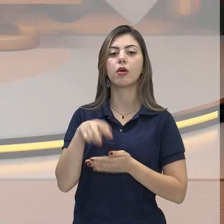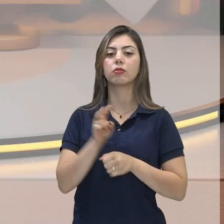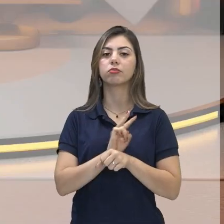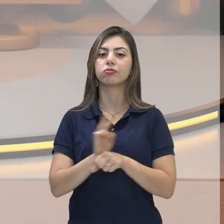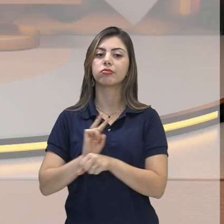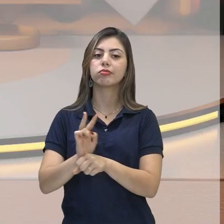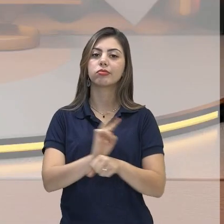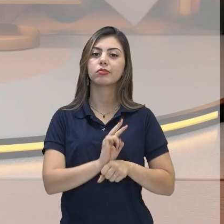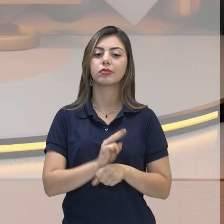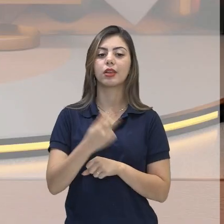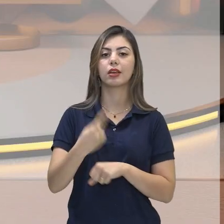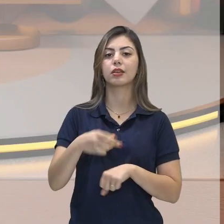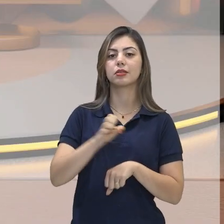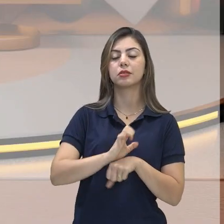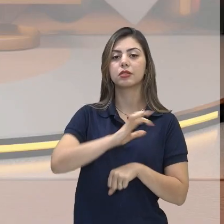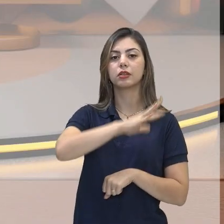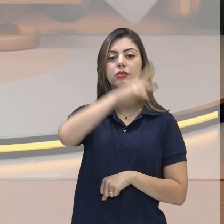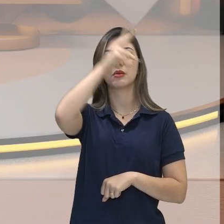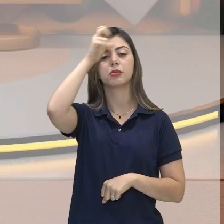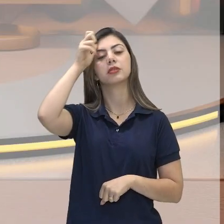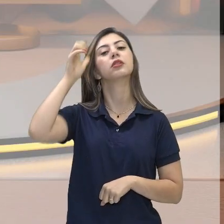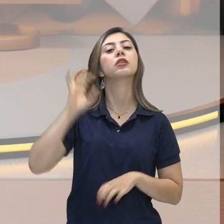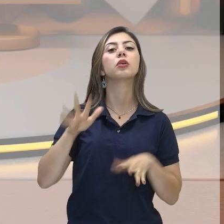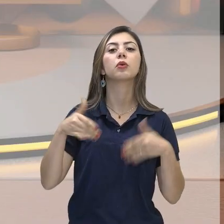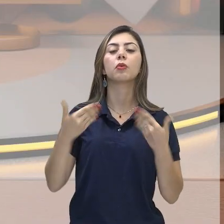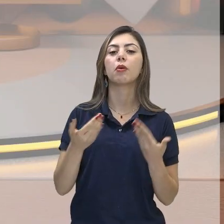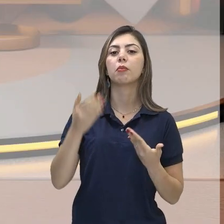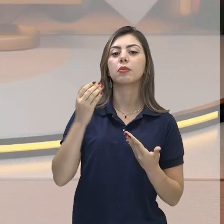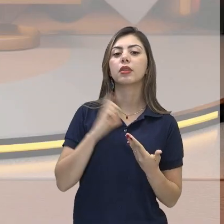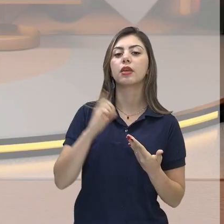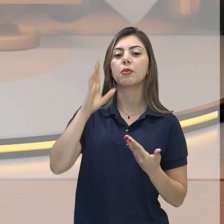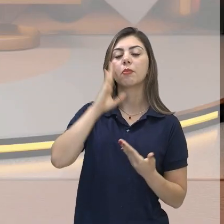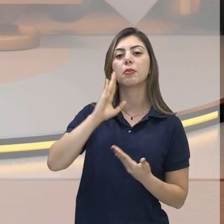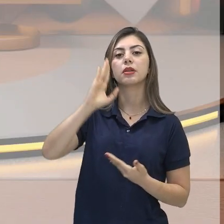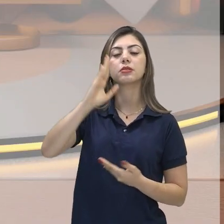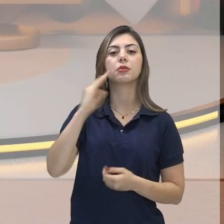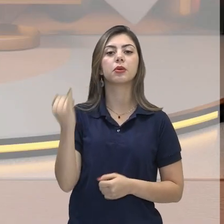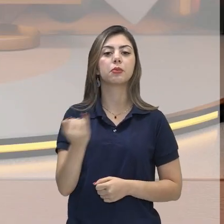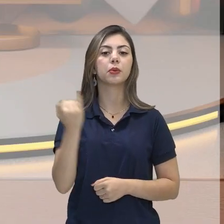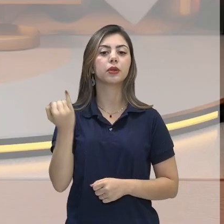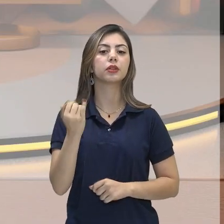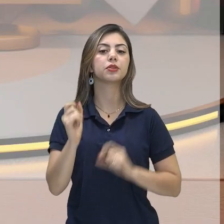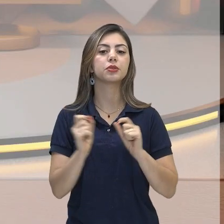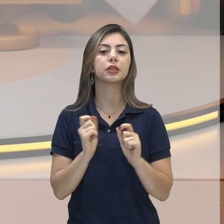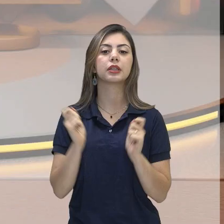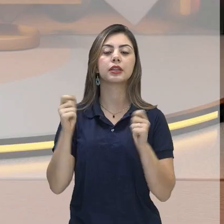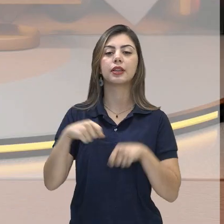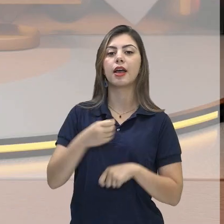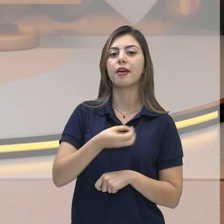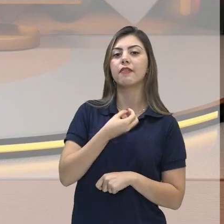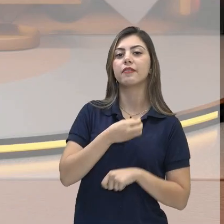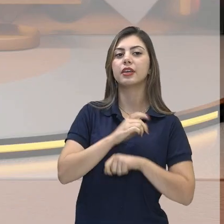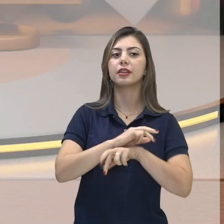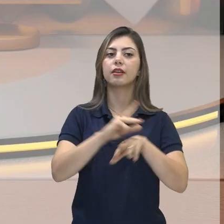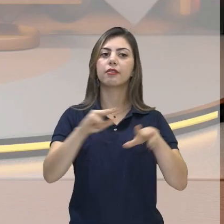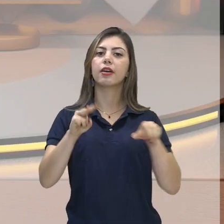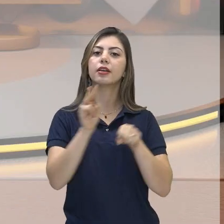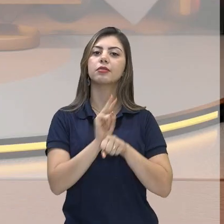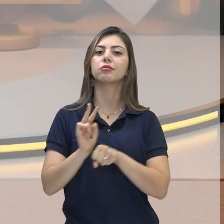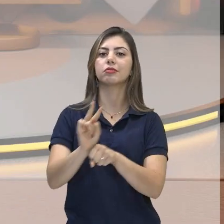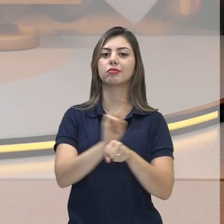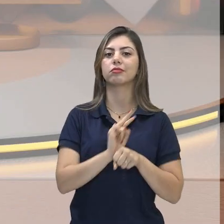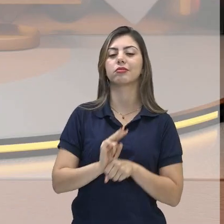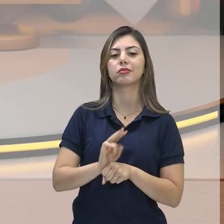do Amazonas. Quais são, então, as principais importâncias? Primeiro, a gente tem a preservação da biodiversidade. Então, com